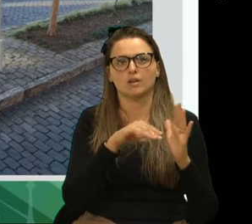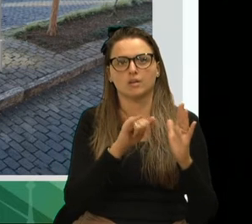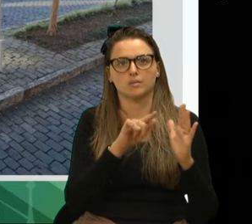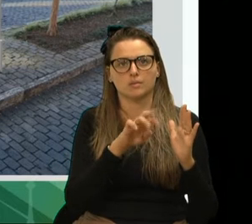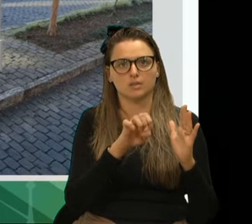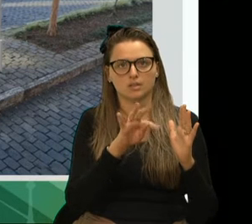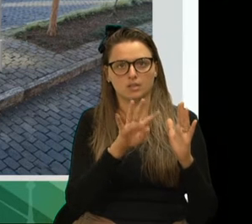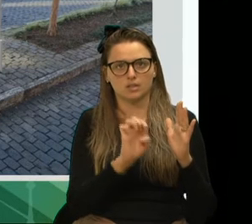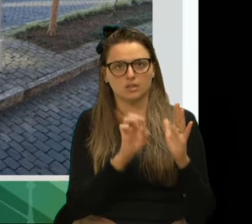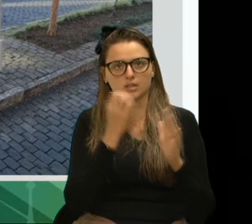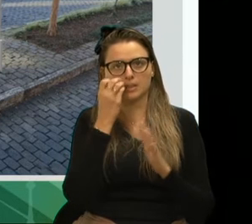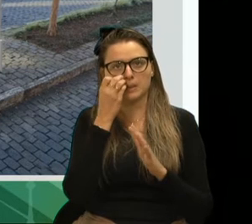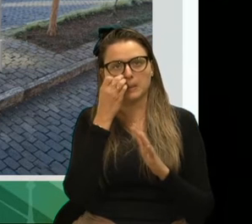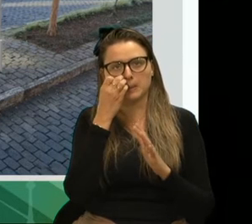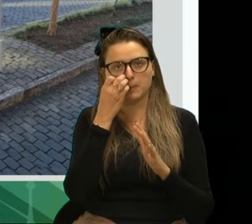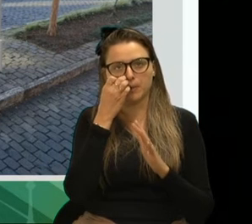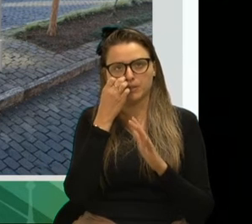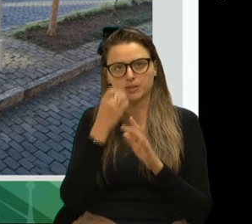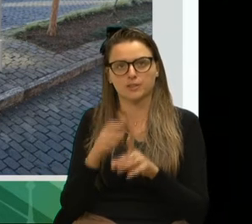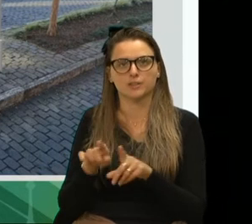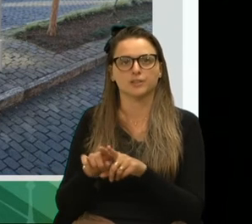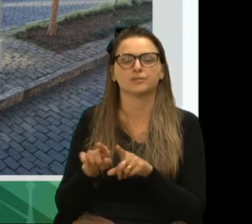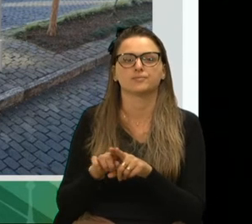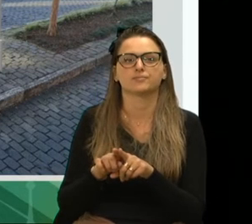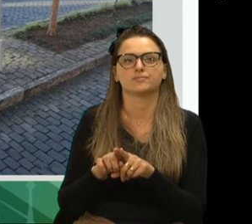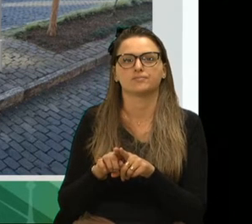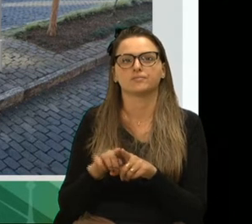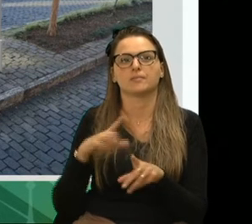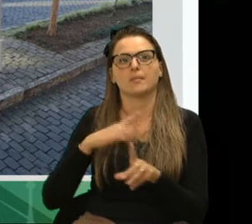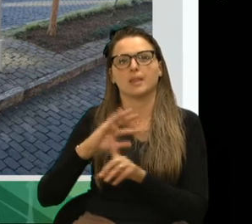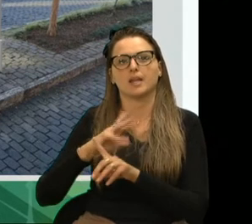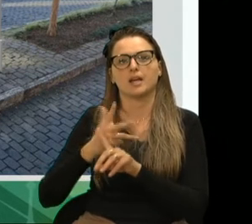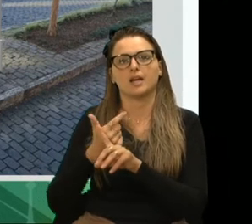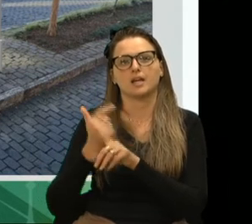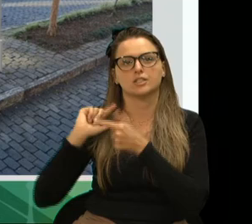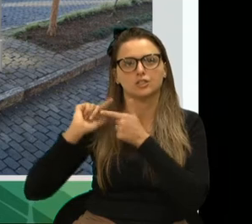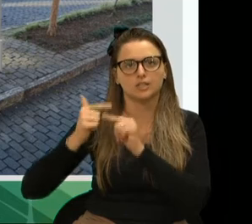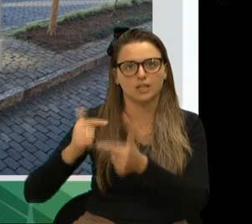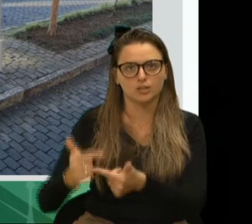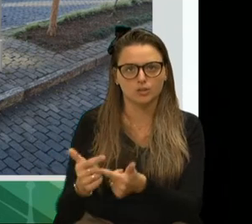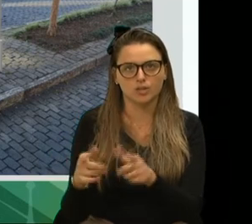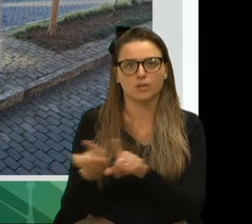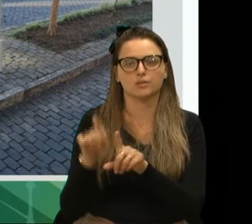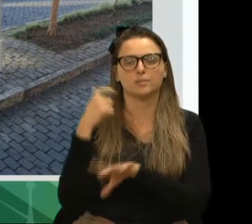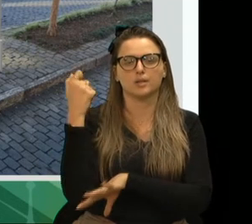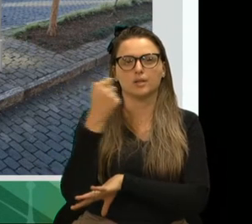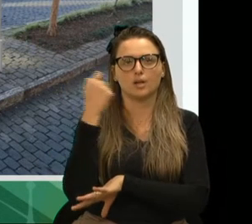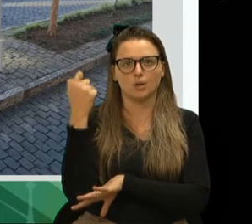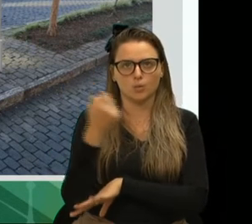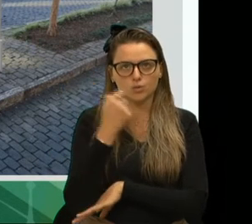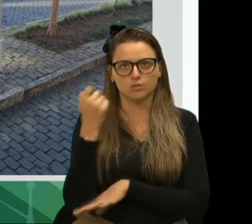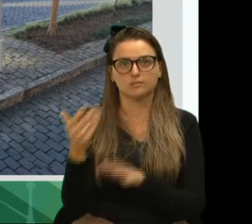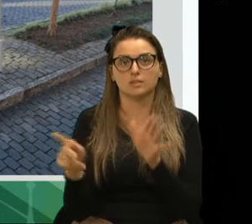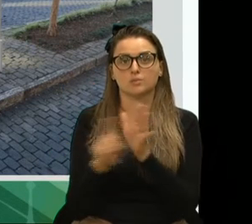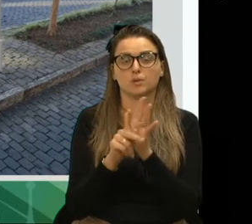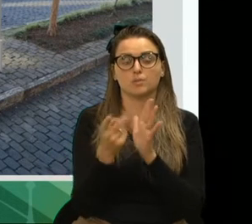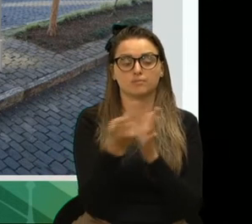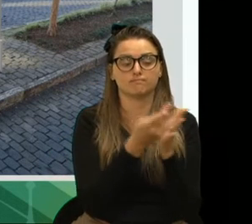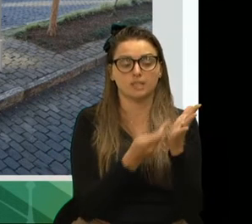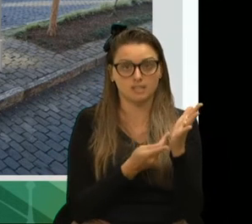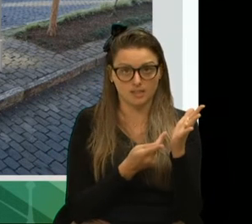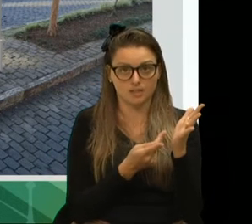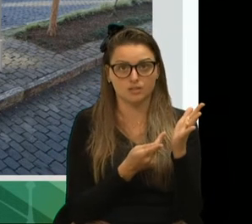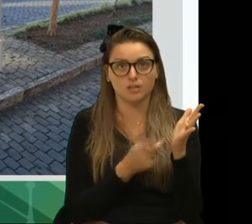um dos seus grandes talentos é pintar, né, a arte do tradicionalismo, a arte gauchesca em suas telas, realmente